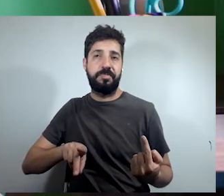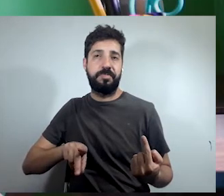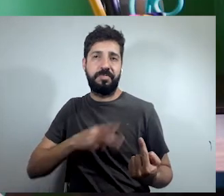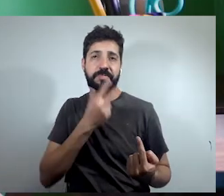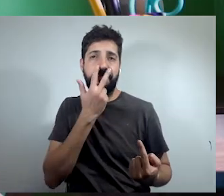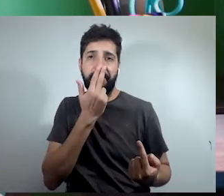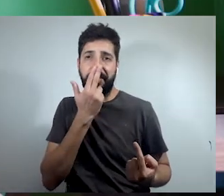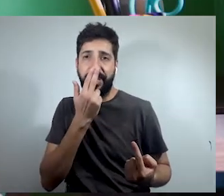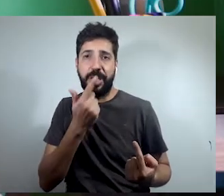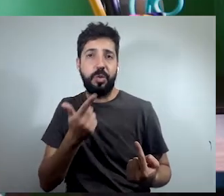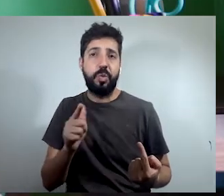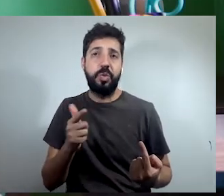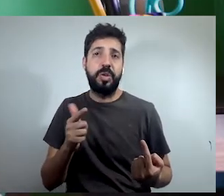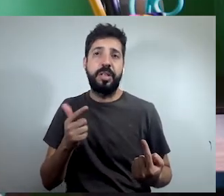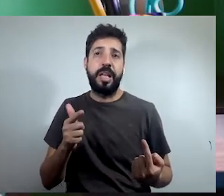luz